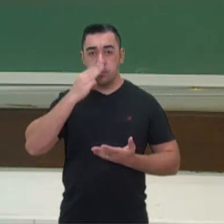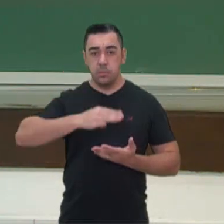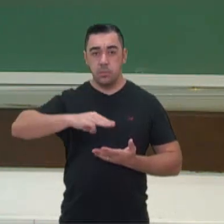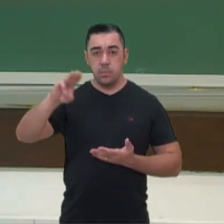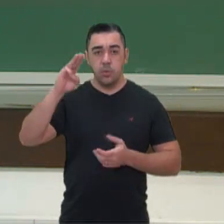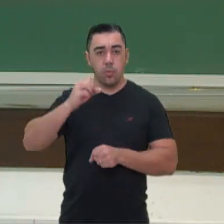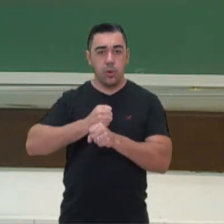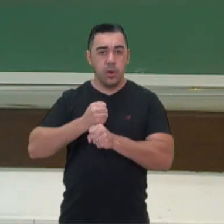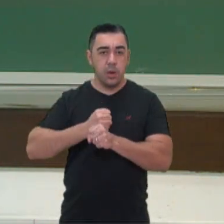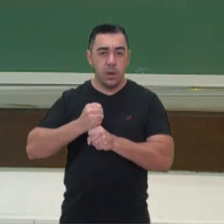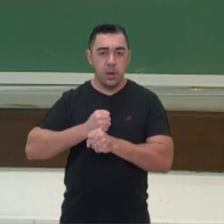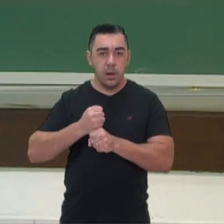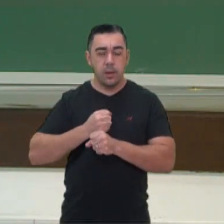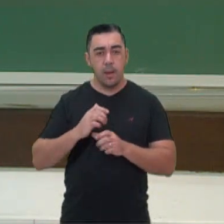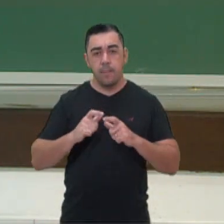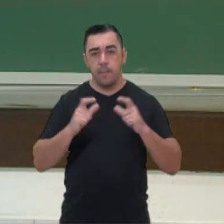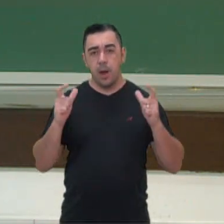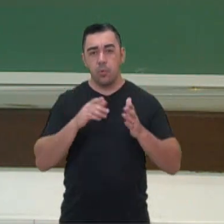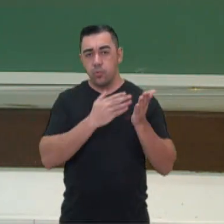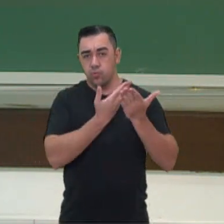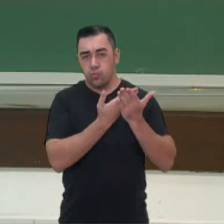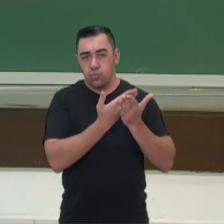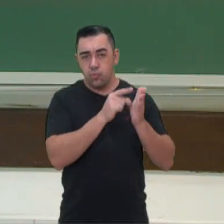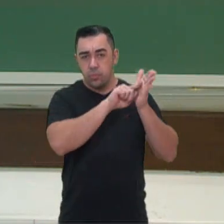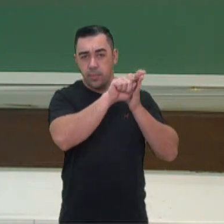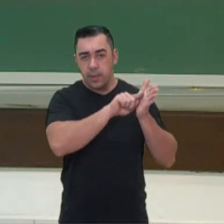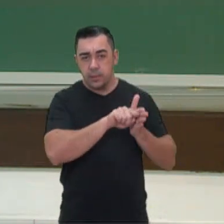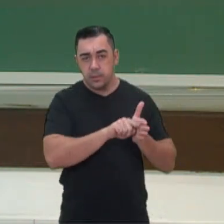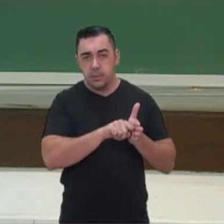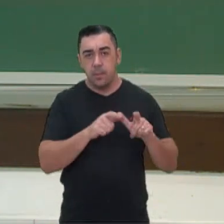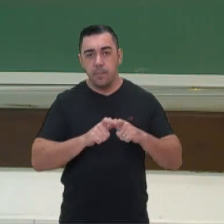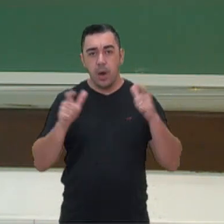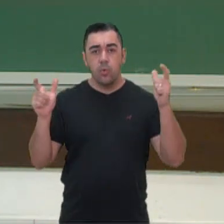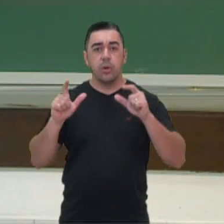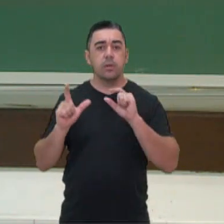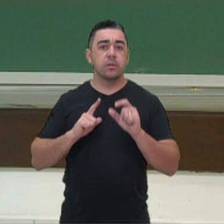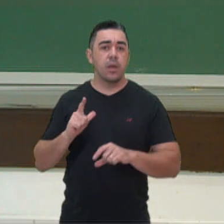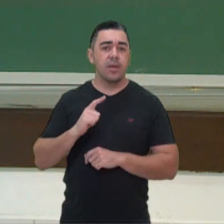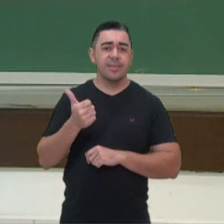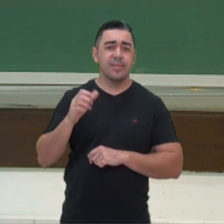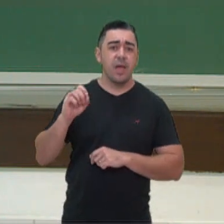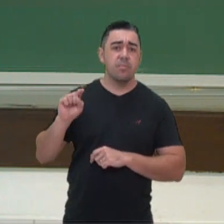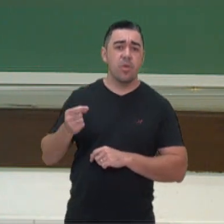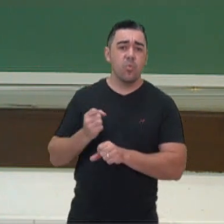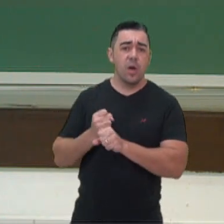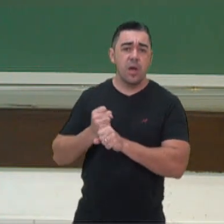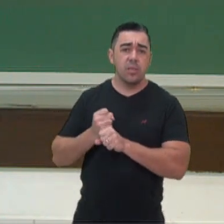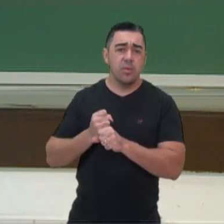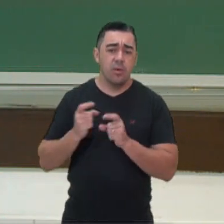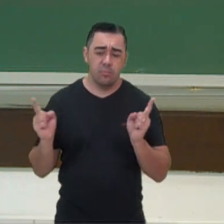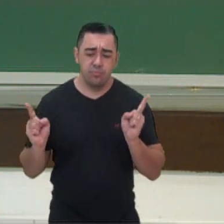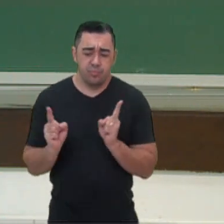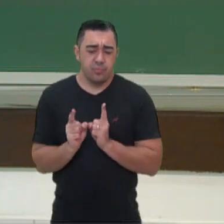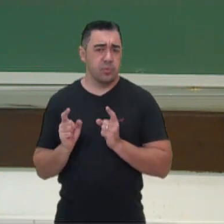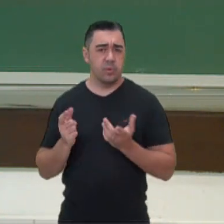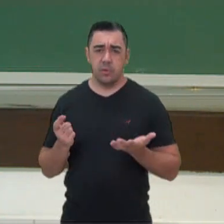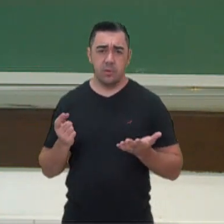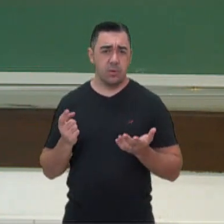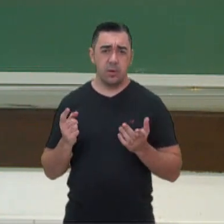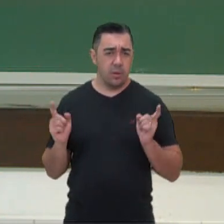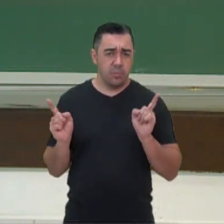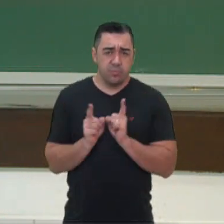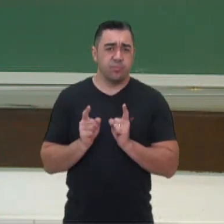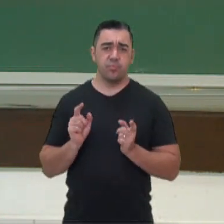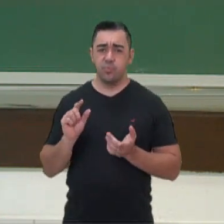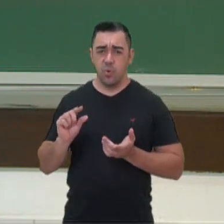segundo a maior parte dos estudos, das pesquisas que existem. 10 mil anos é algo extremamente recente na